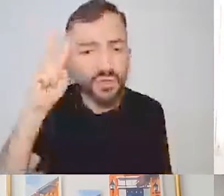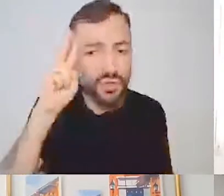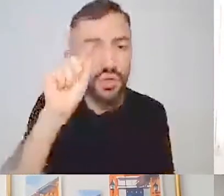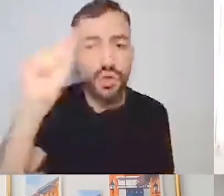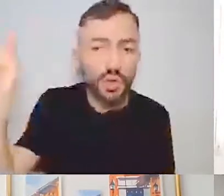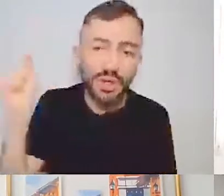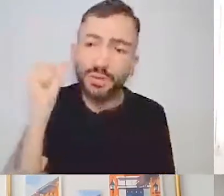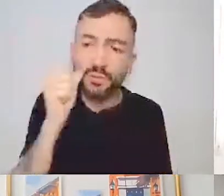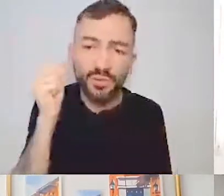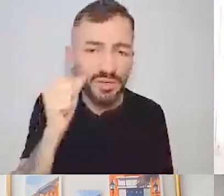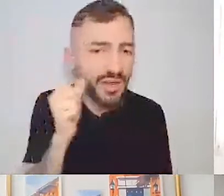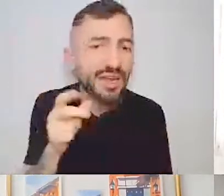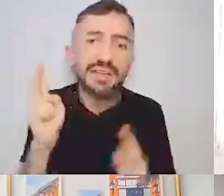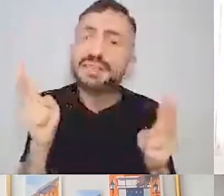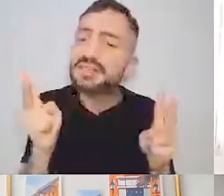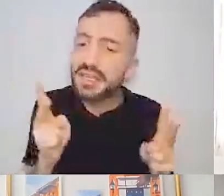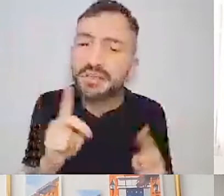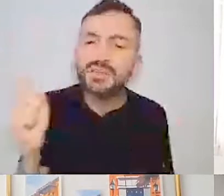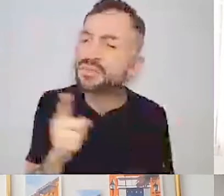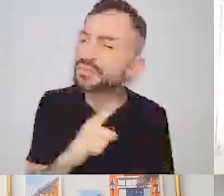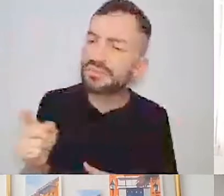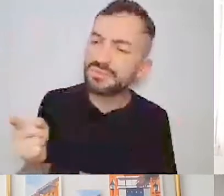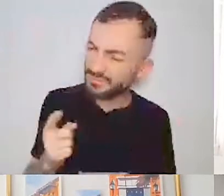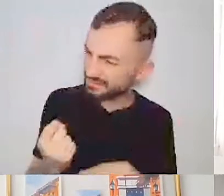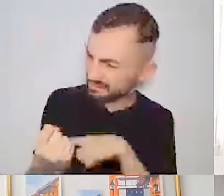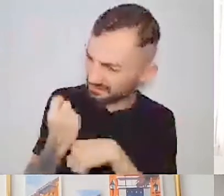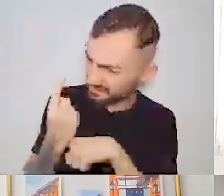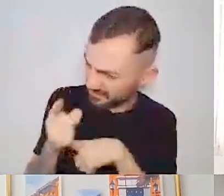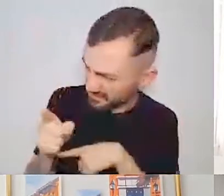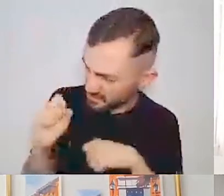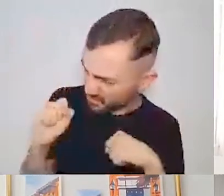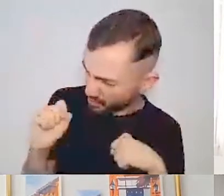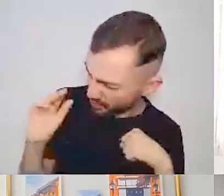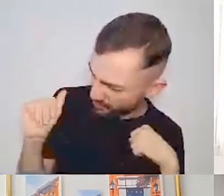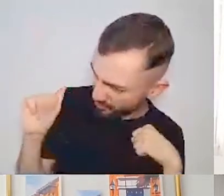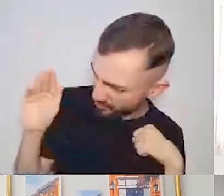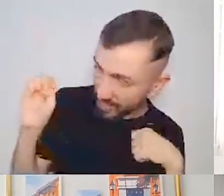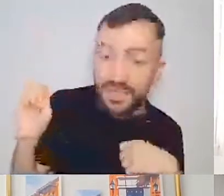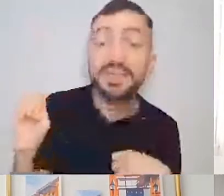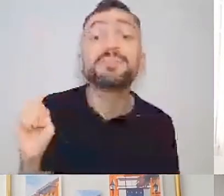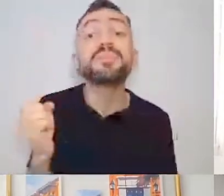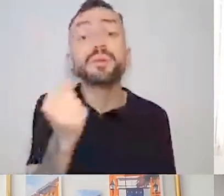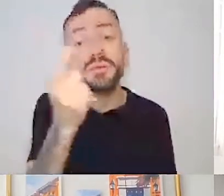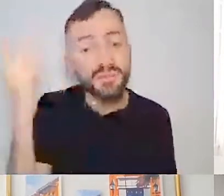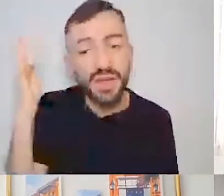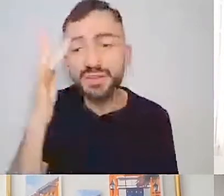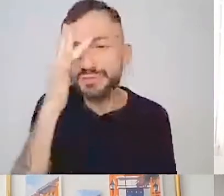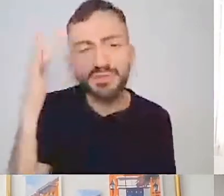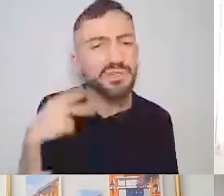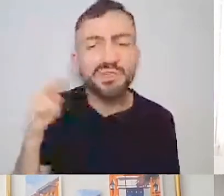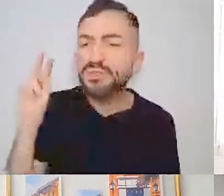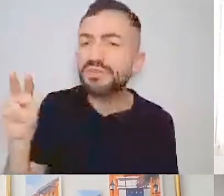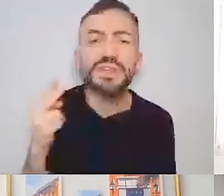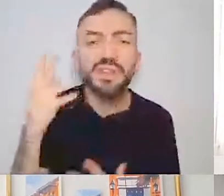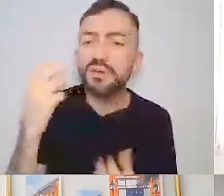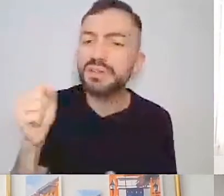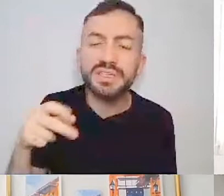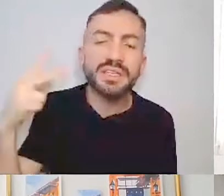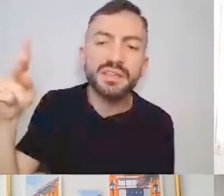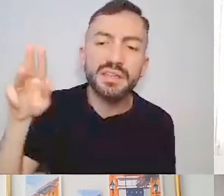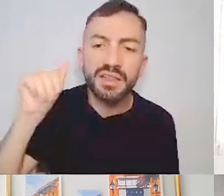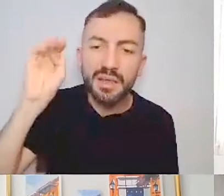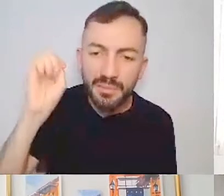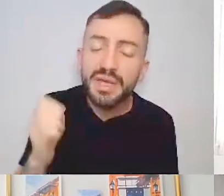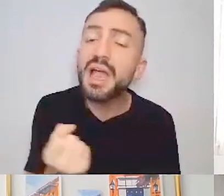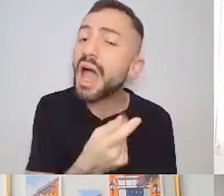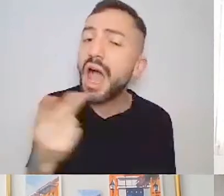maternidade constantemente questionada, todas, né? Mas muitas têm sua maternidade julgada e até impedida ou roubada